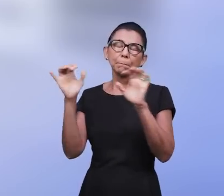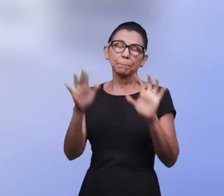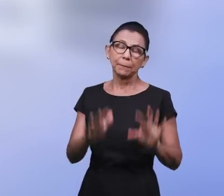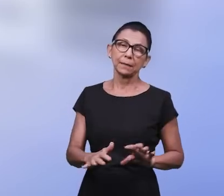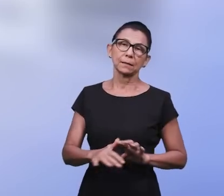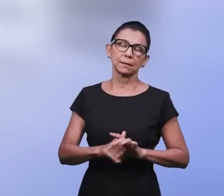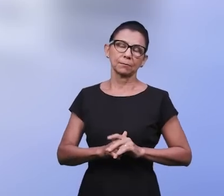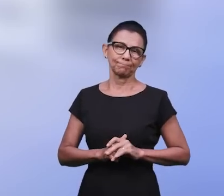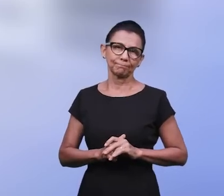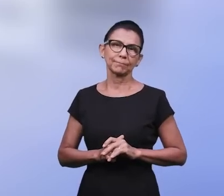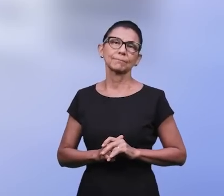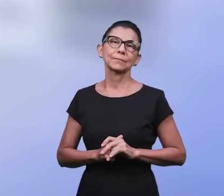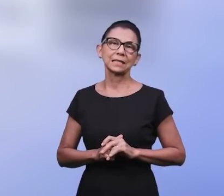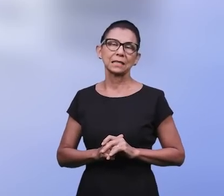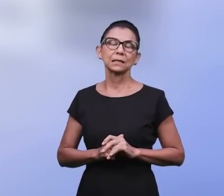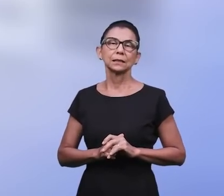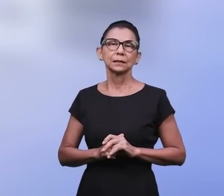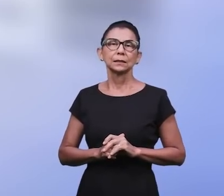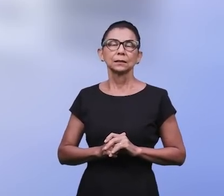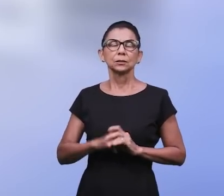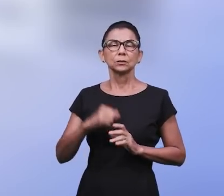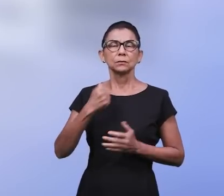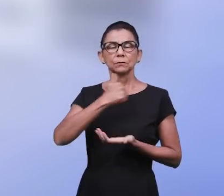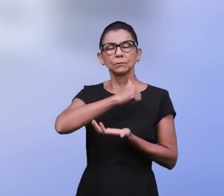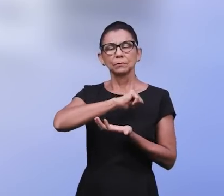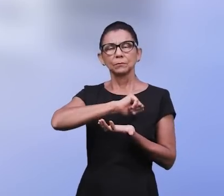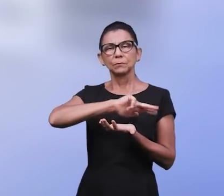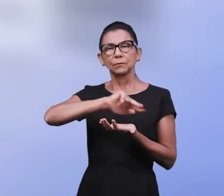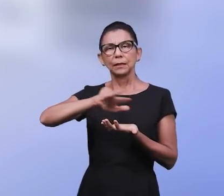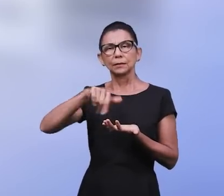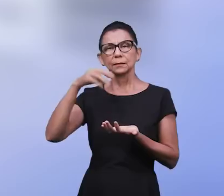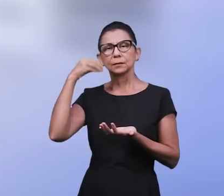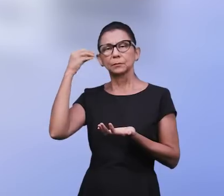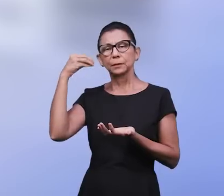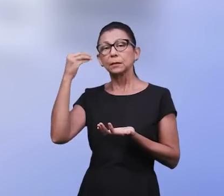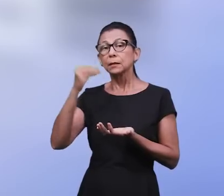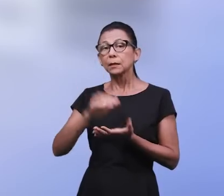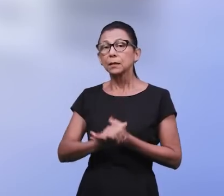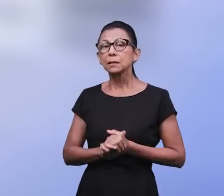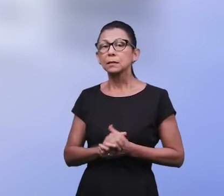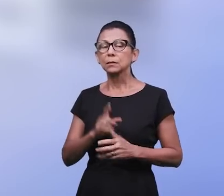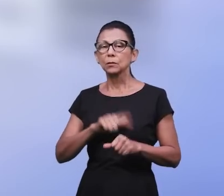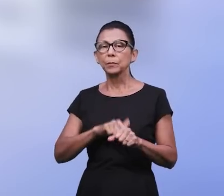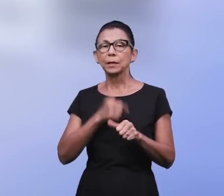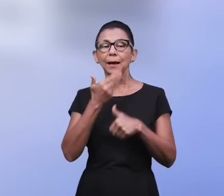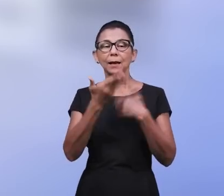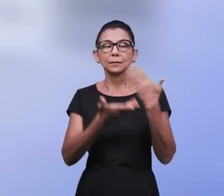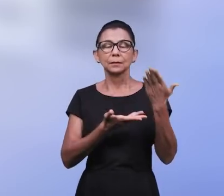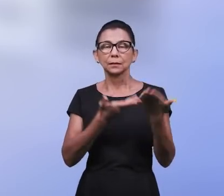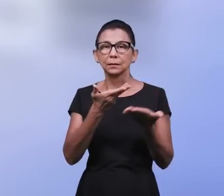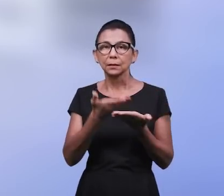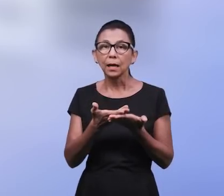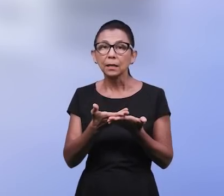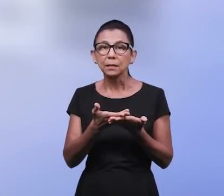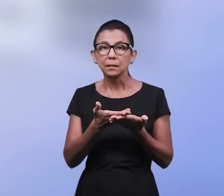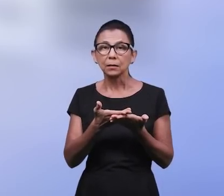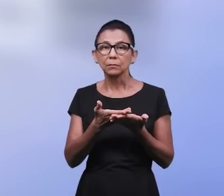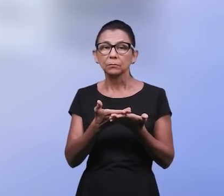mostrou, né? Tivemos várias experiências na assistência aos irmãos que se identificaram com os